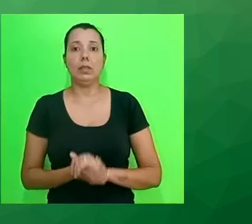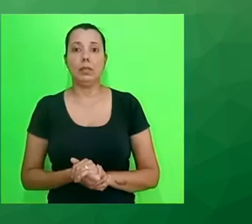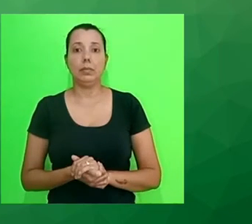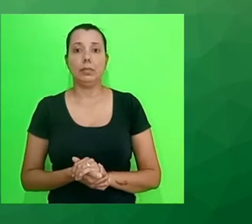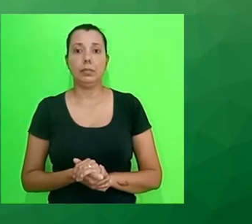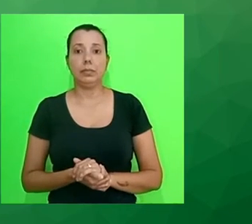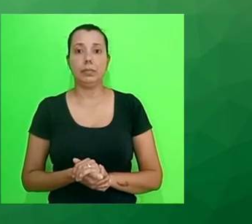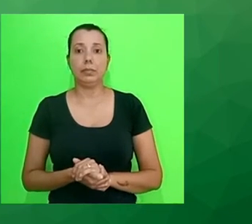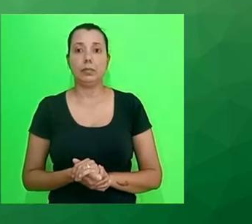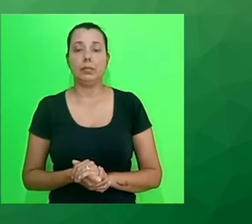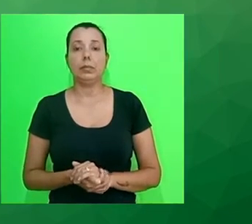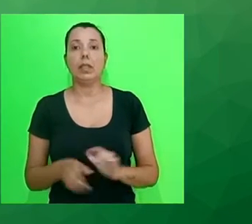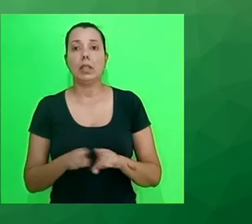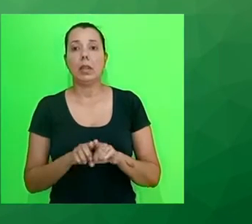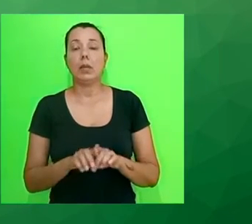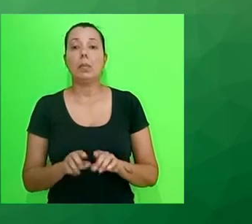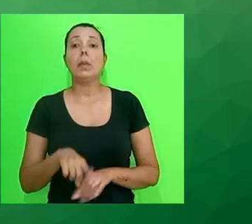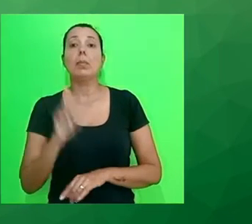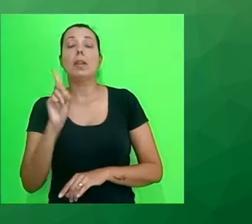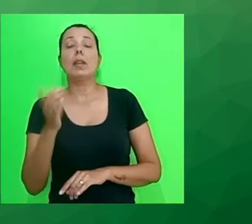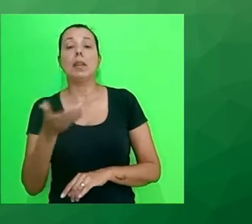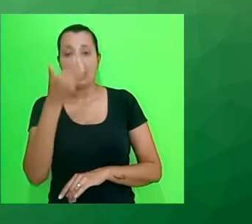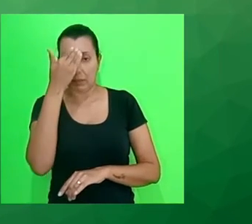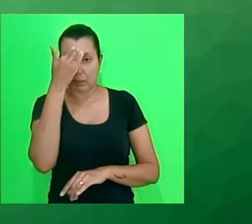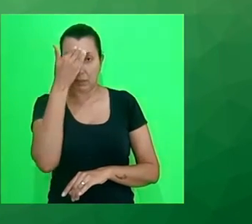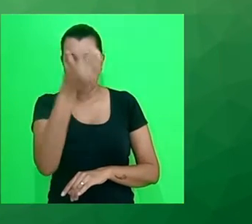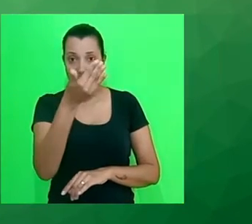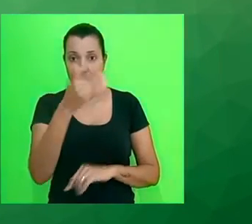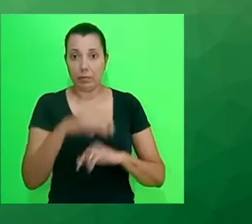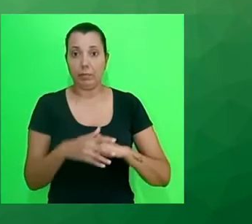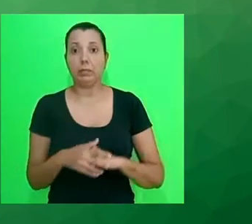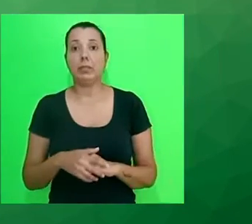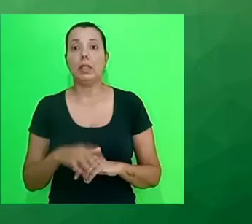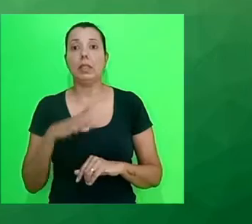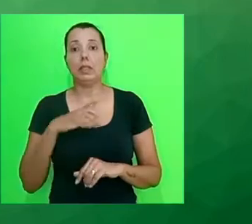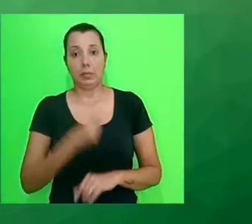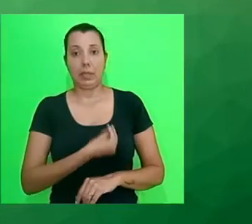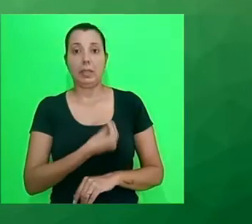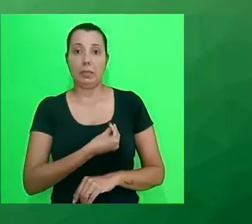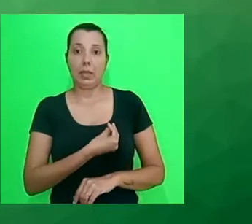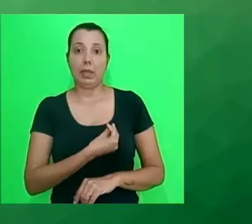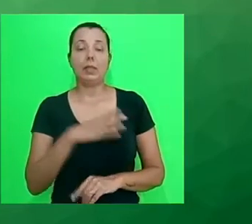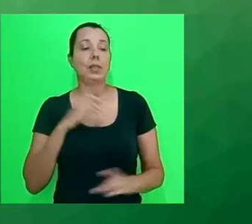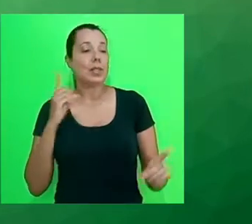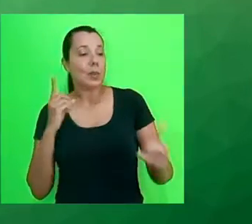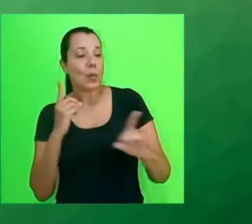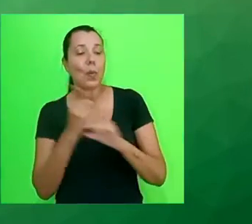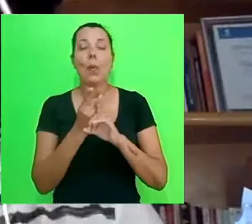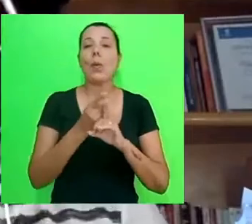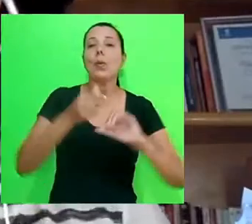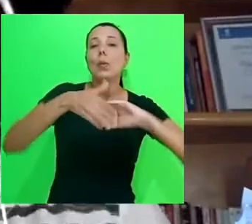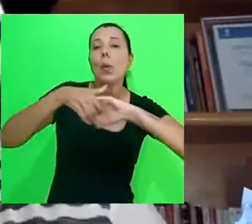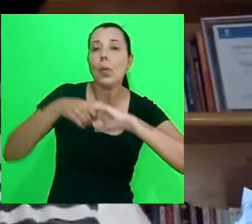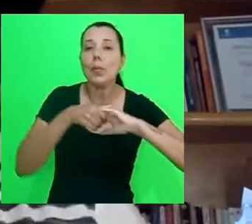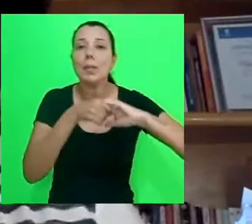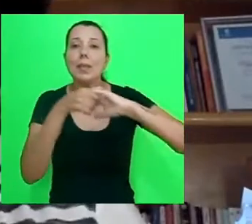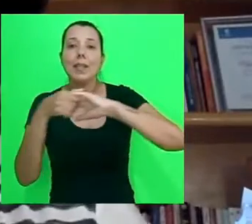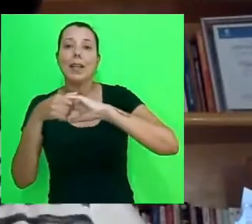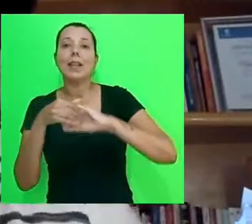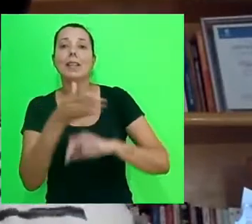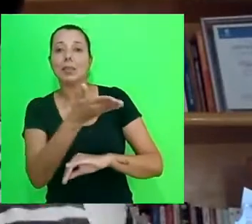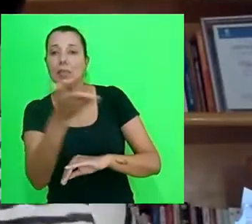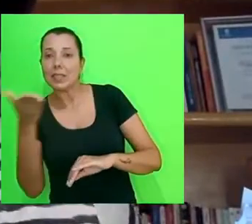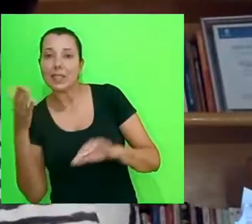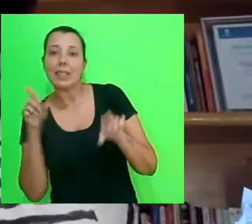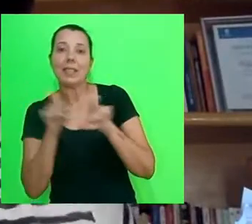primeiro eu queria agradecer a oportunidade, né, de participar desse encontro, cumprimentar a Elineide, cumprimentar a